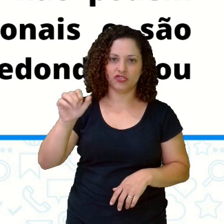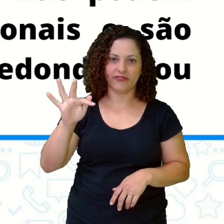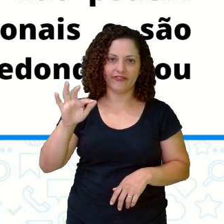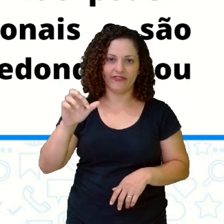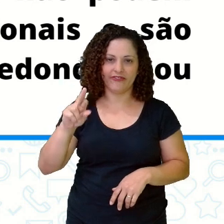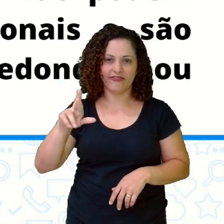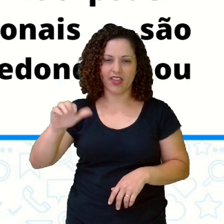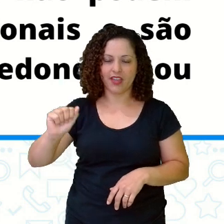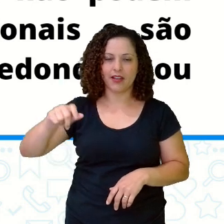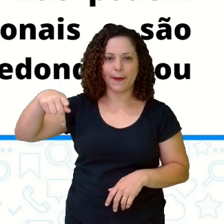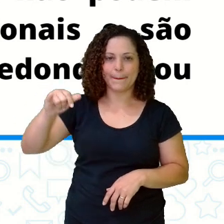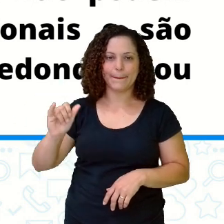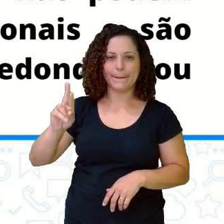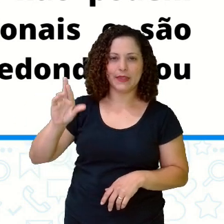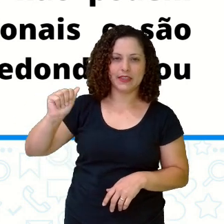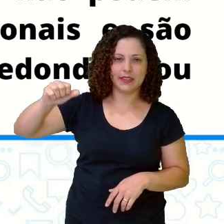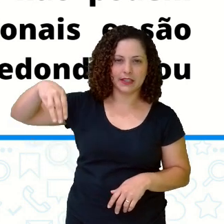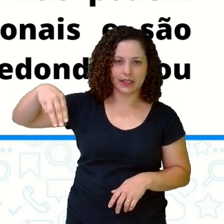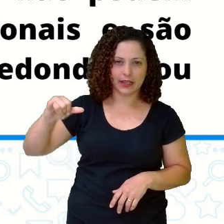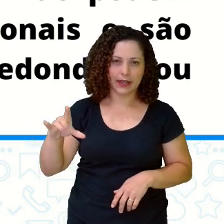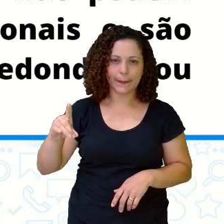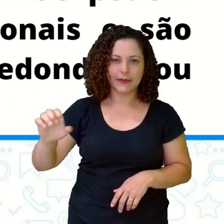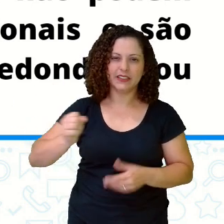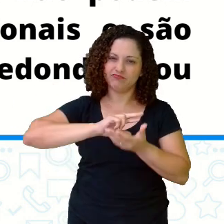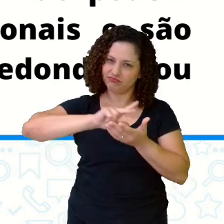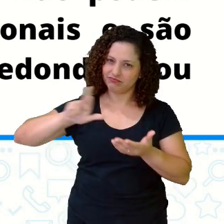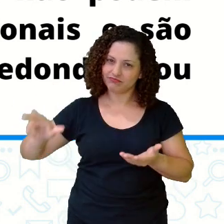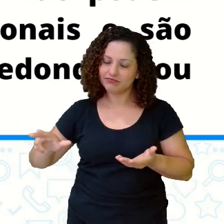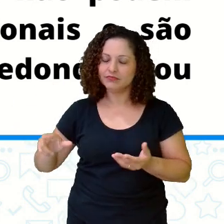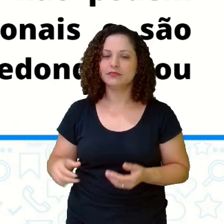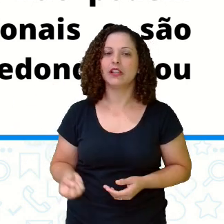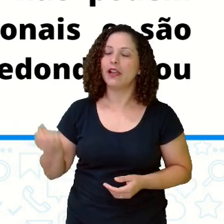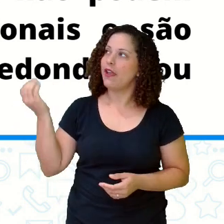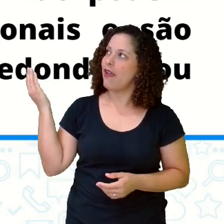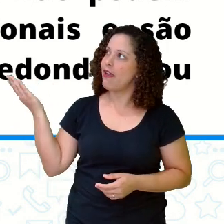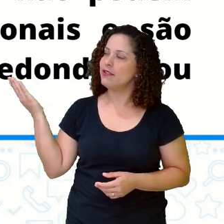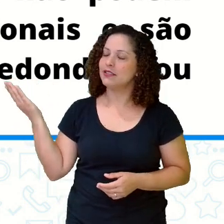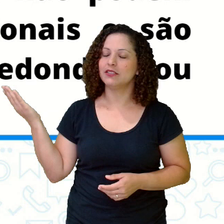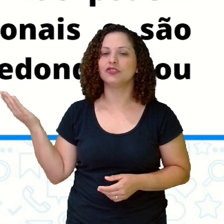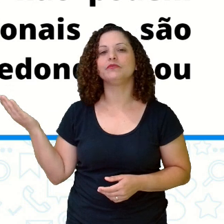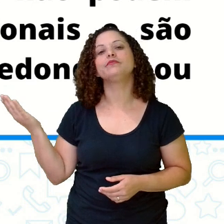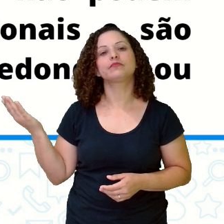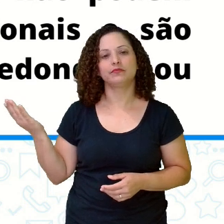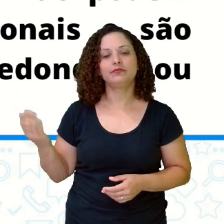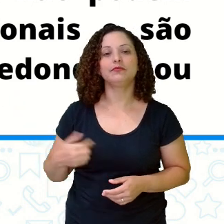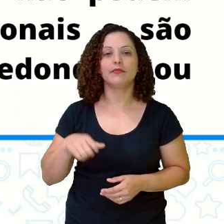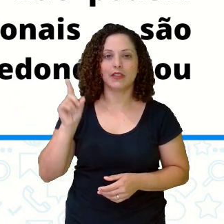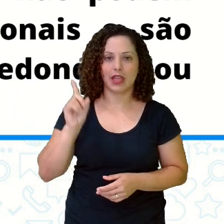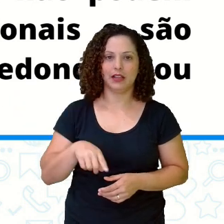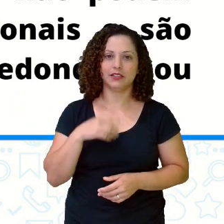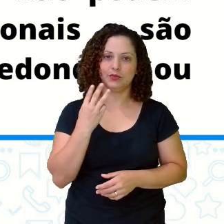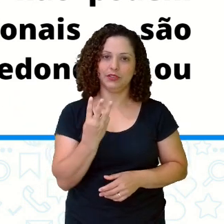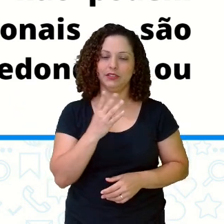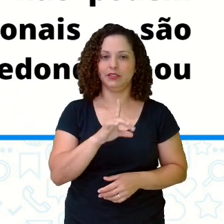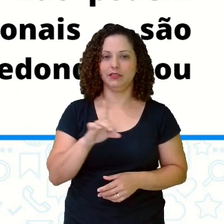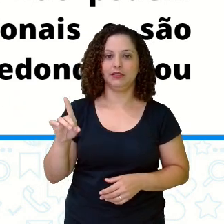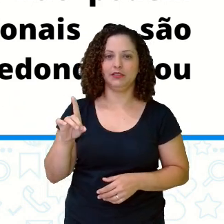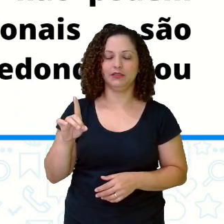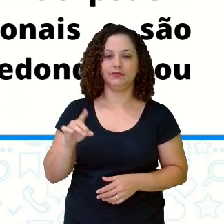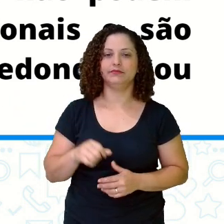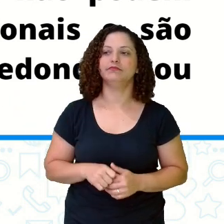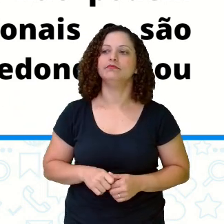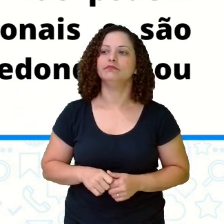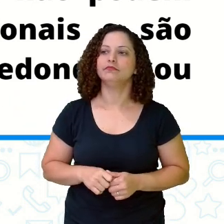prisma. Todas essas figuras não podem ser construídas em espaços bidimensionais e são classificadas